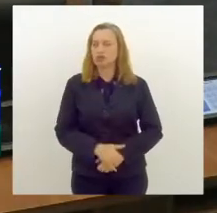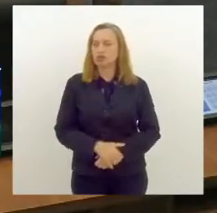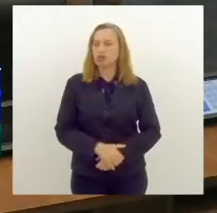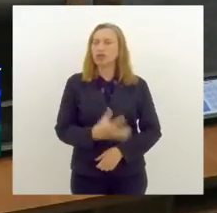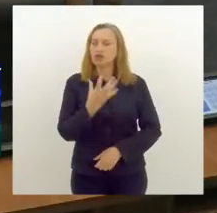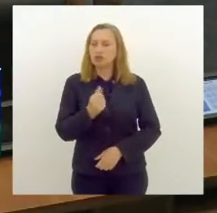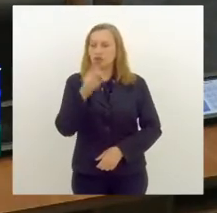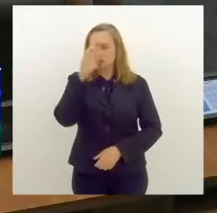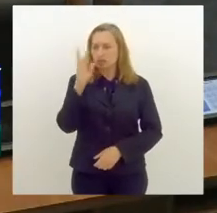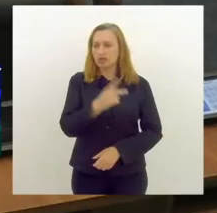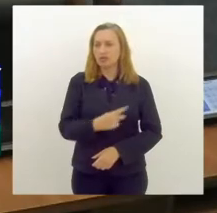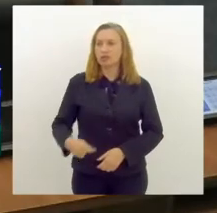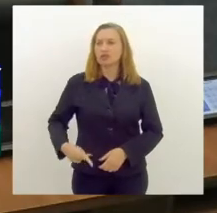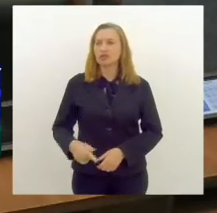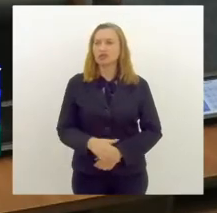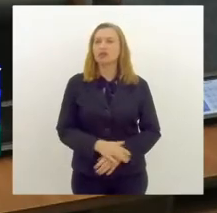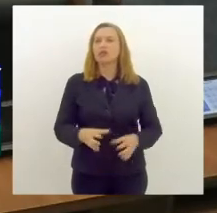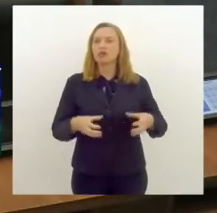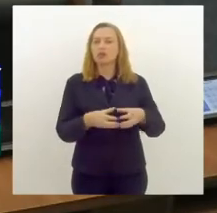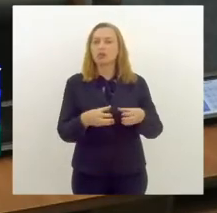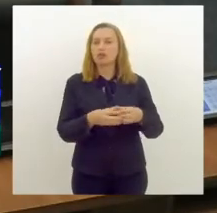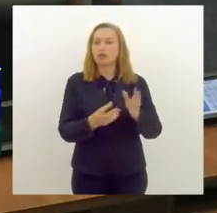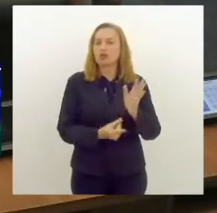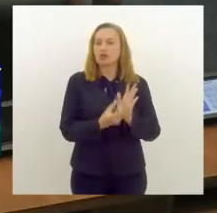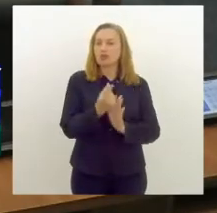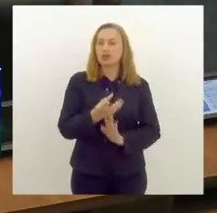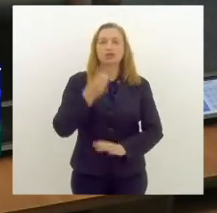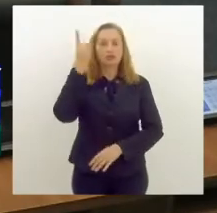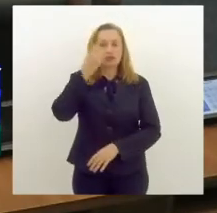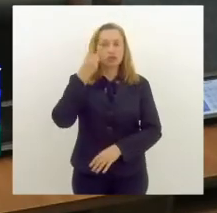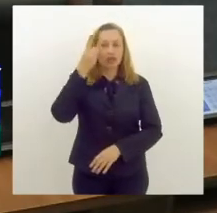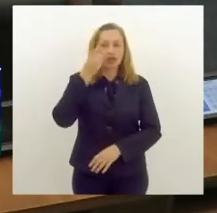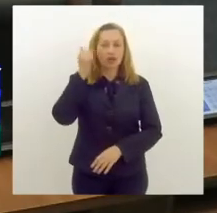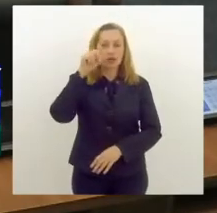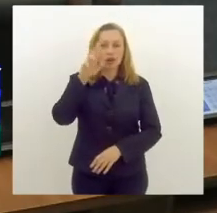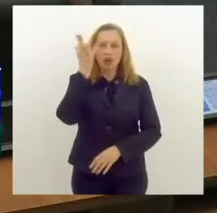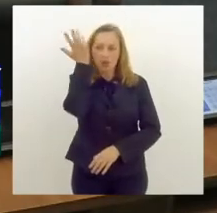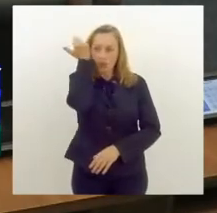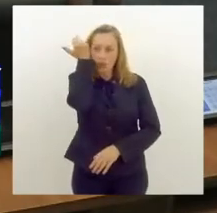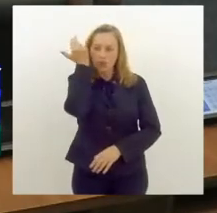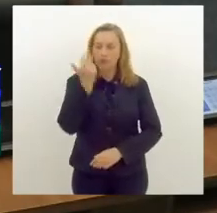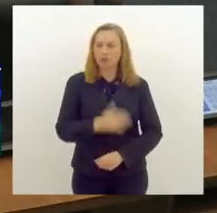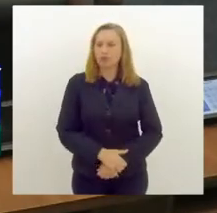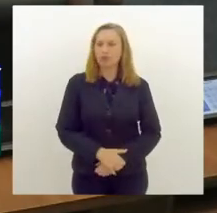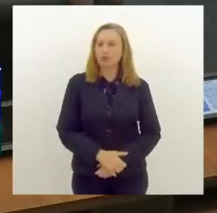Parecia favorável, presidente. Pela Comissão de Orçamento, deputado Eliomar Coelho.